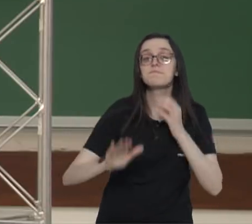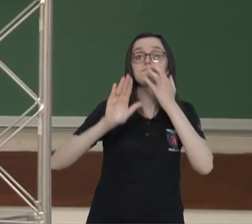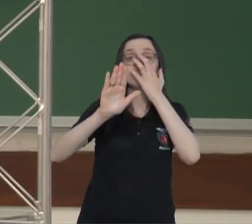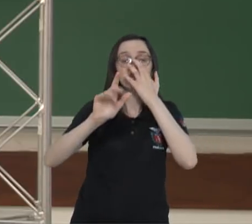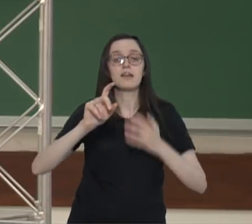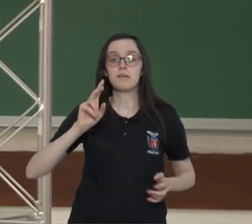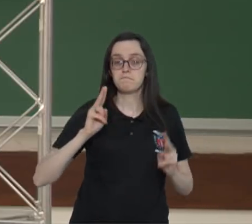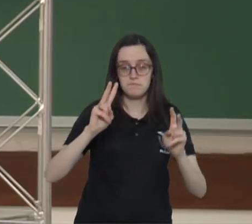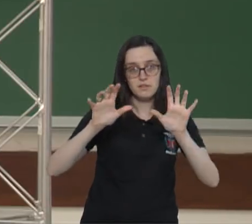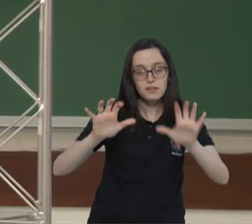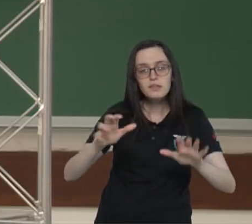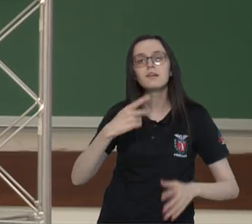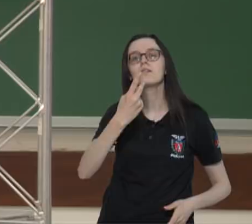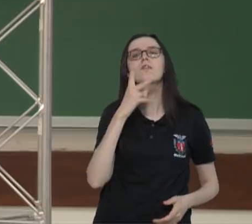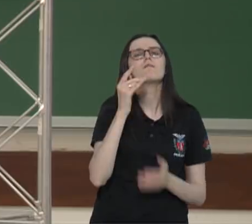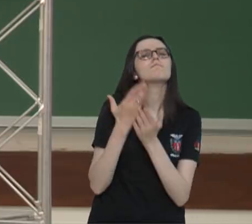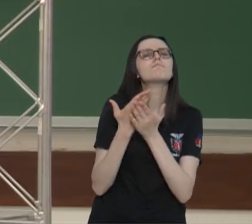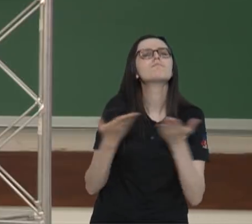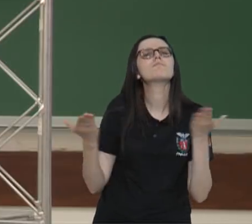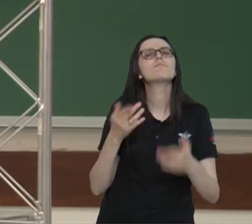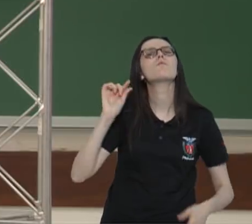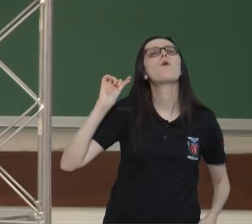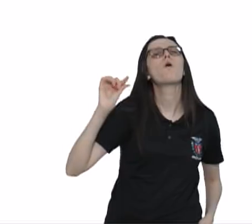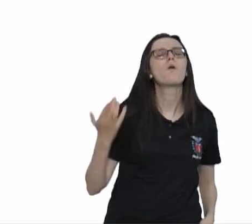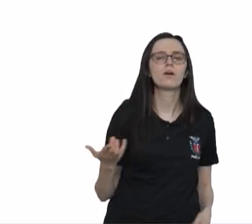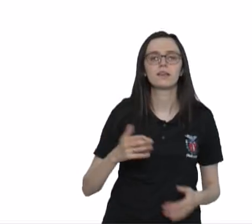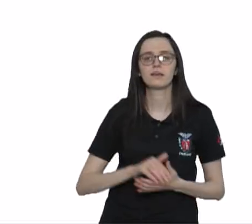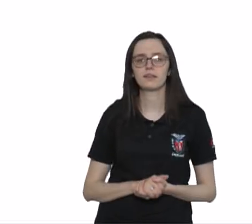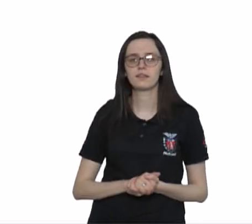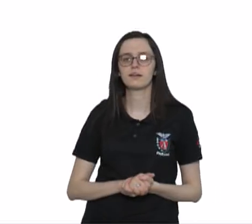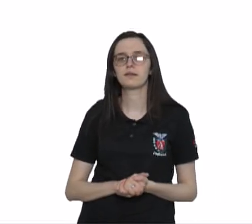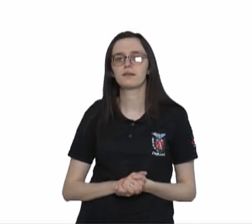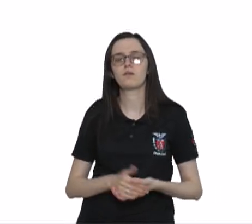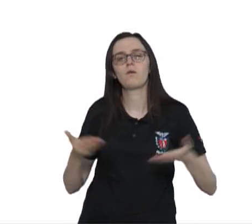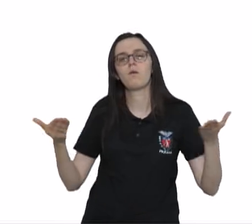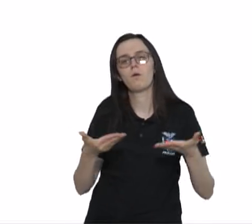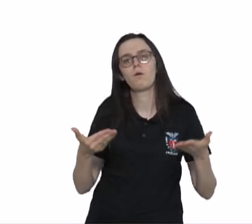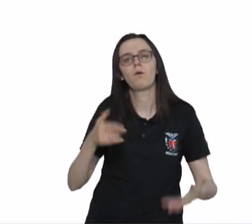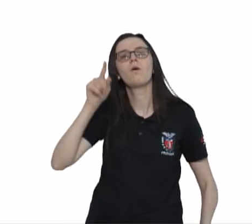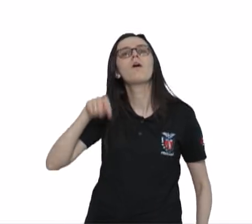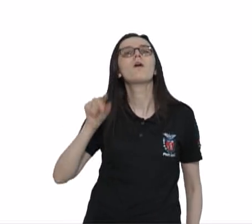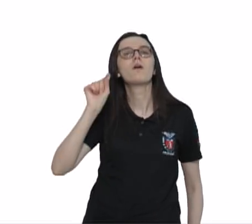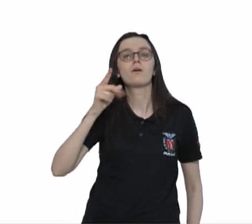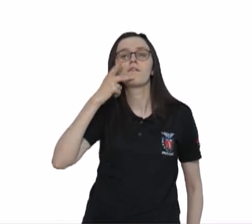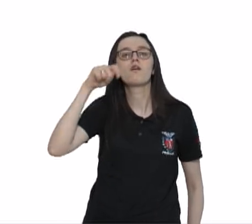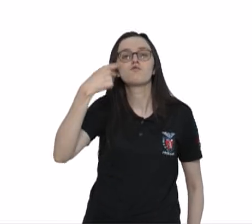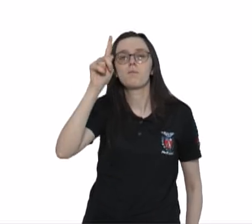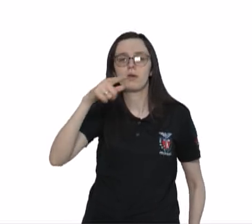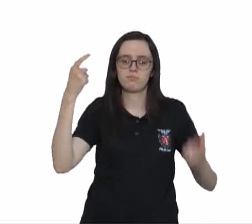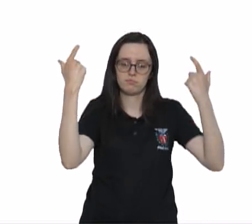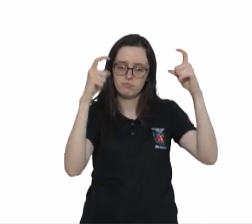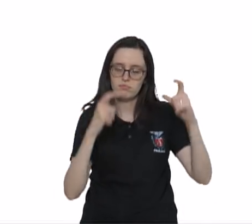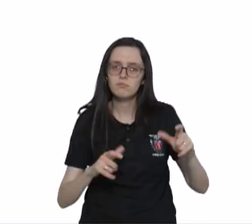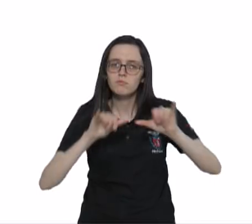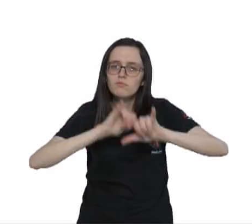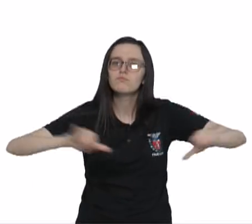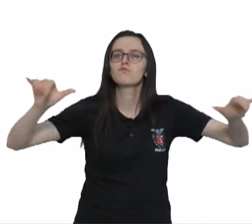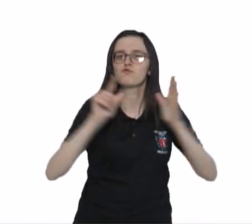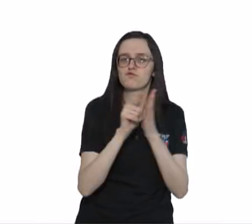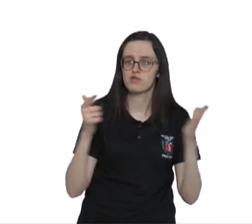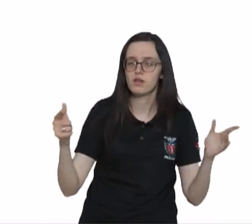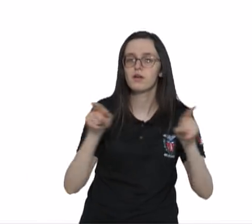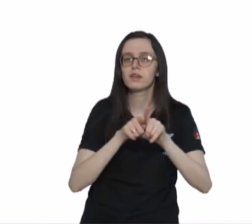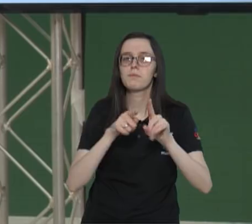isso, vamos ao que trabalharemos hoje. Hoje trabalharemos com classificado, classificado